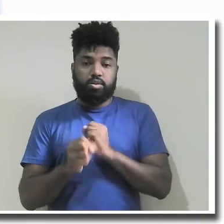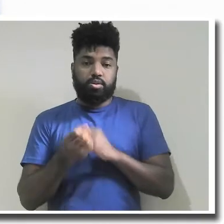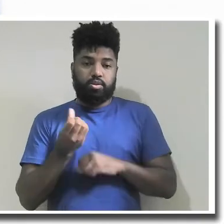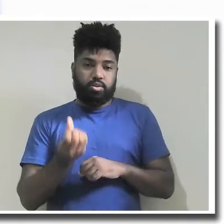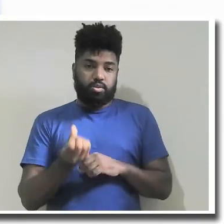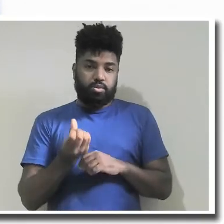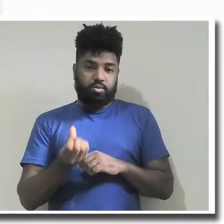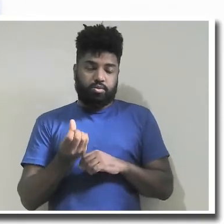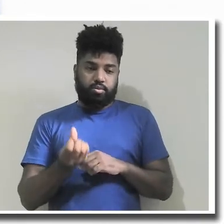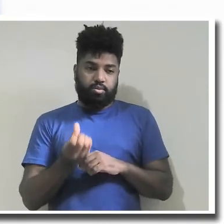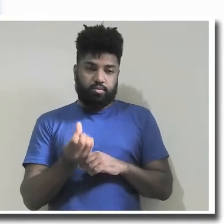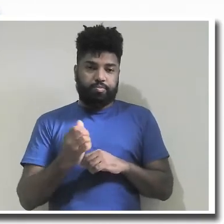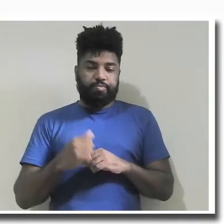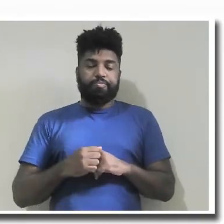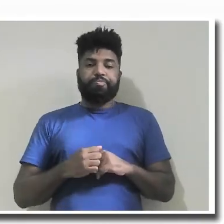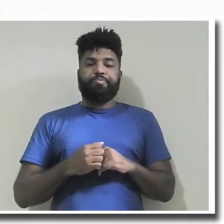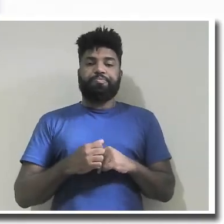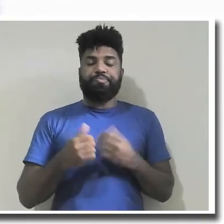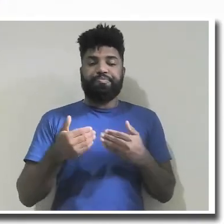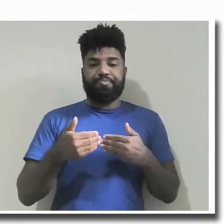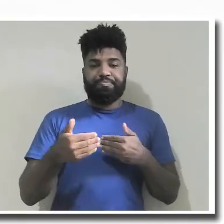6. Realizemos agora